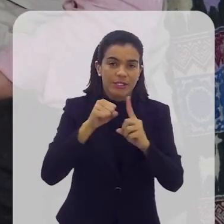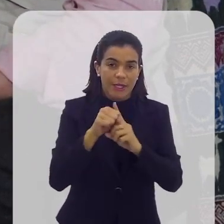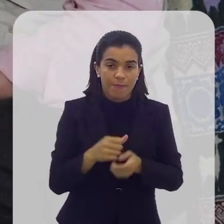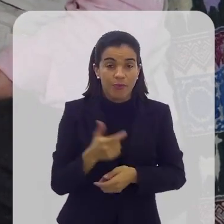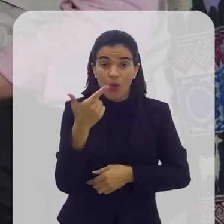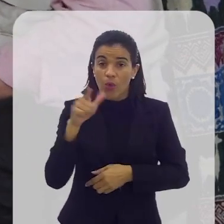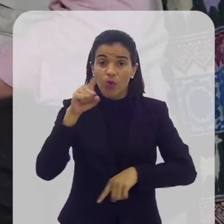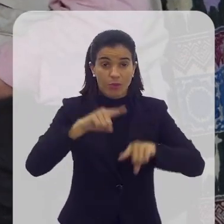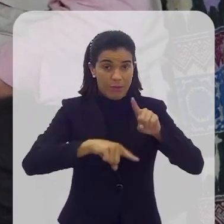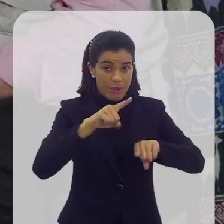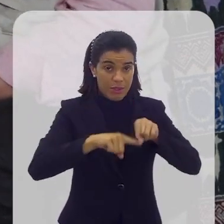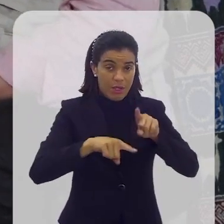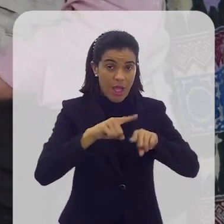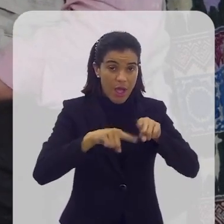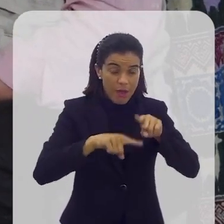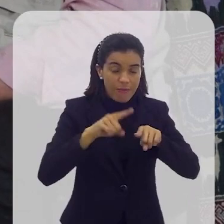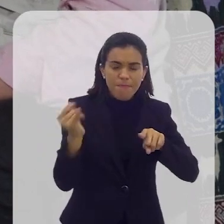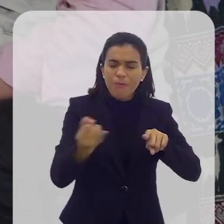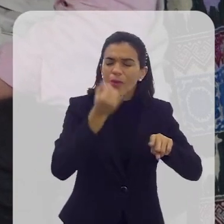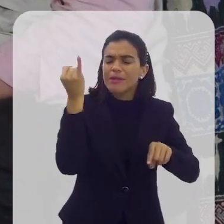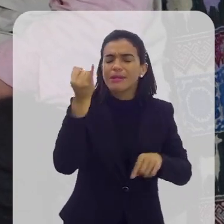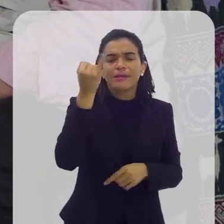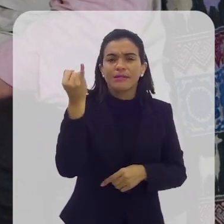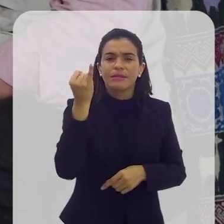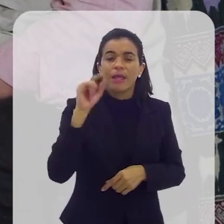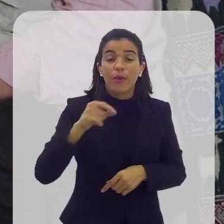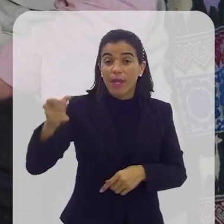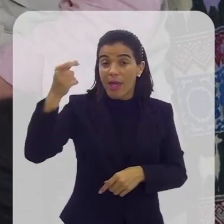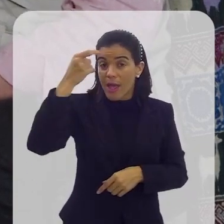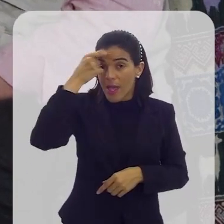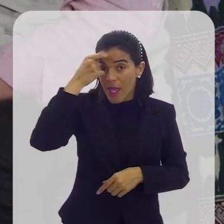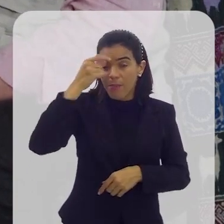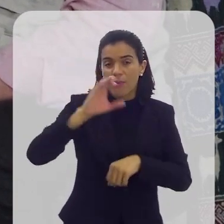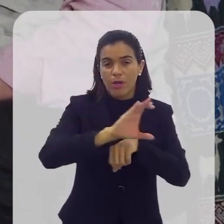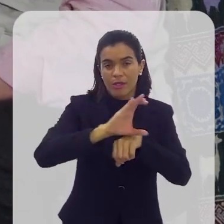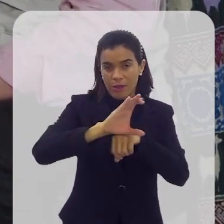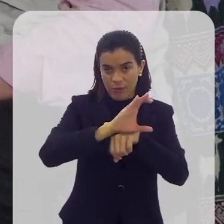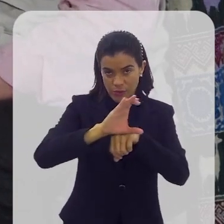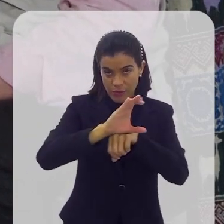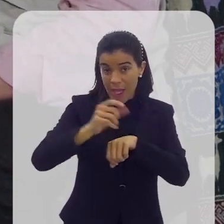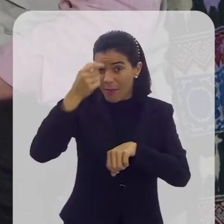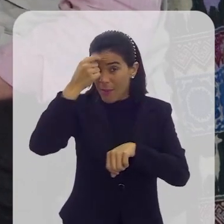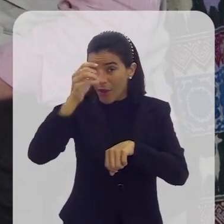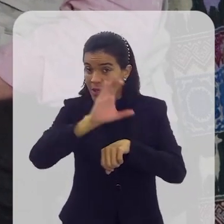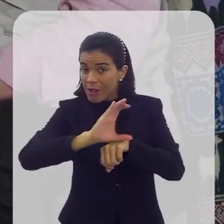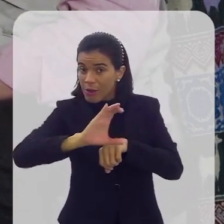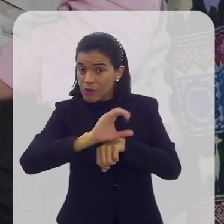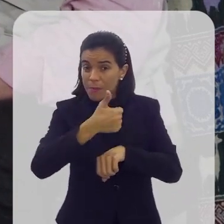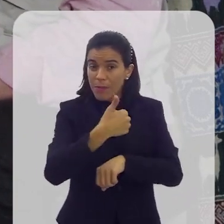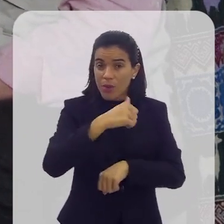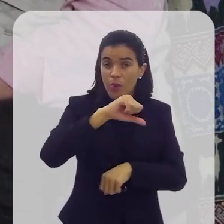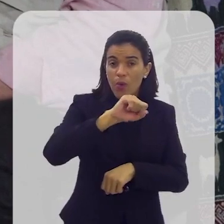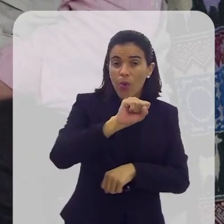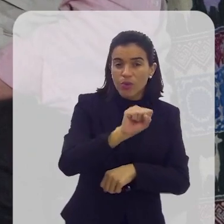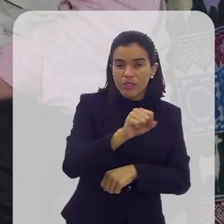na museologia social. Então, nosso interesse é mesmo focar nessa área. Então, nós temos um